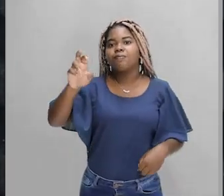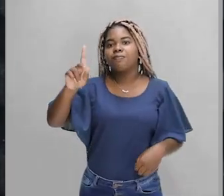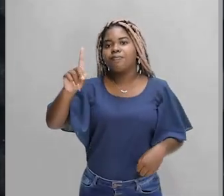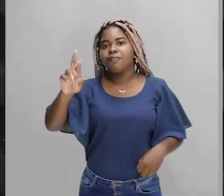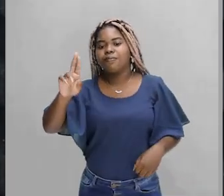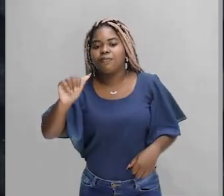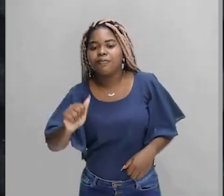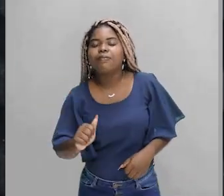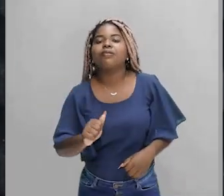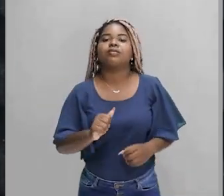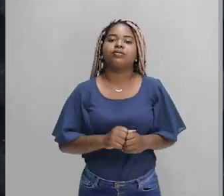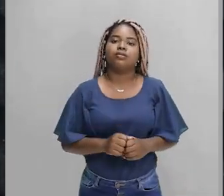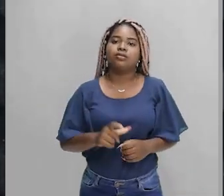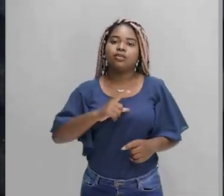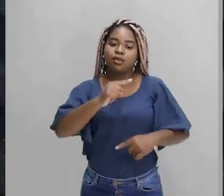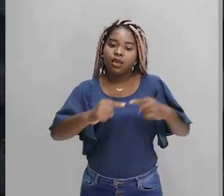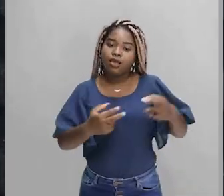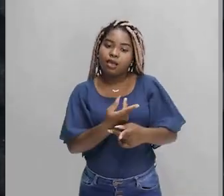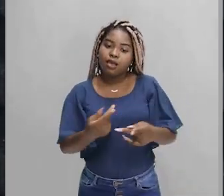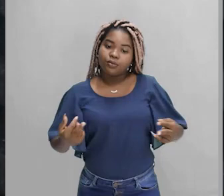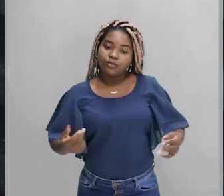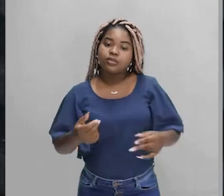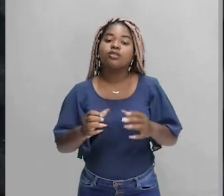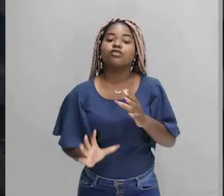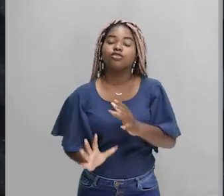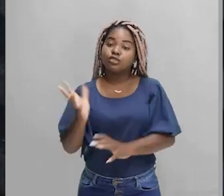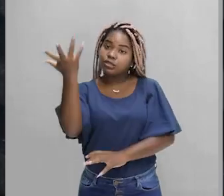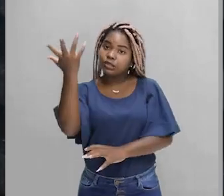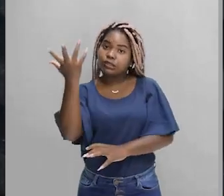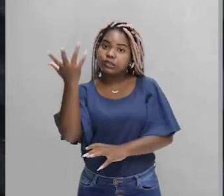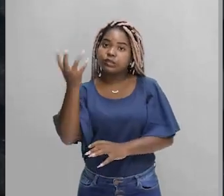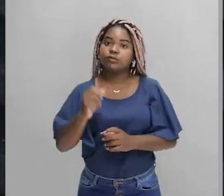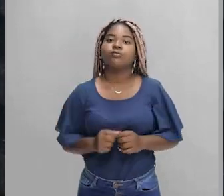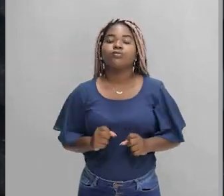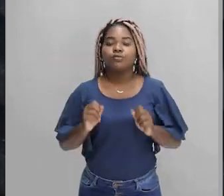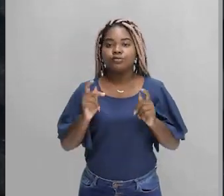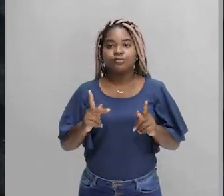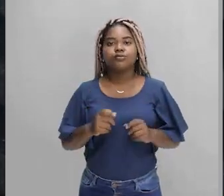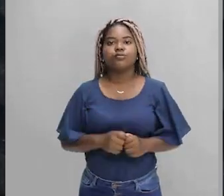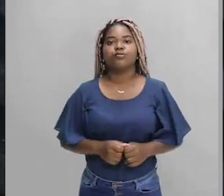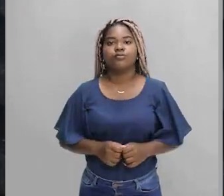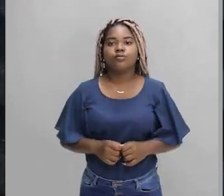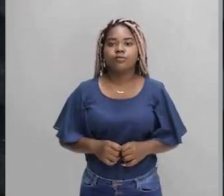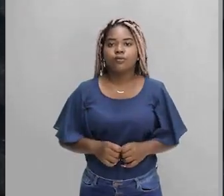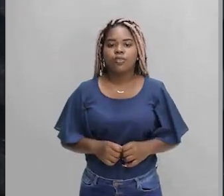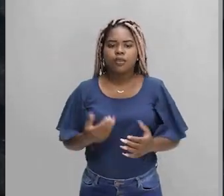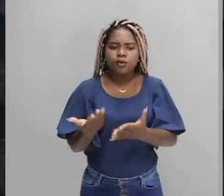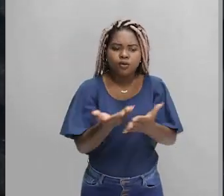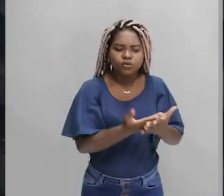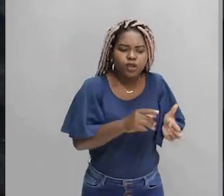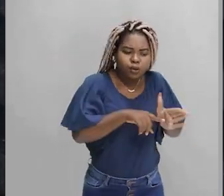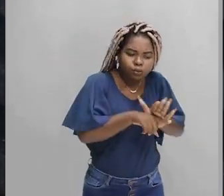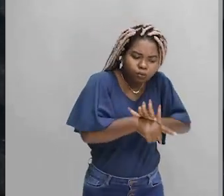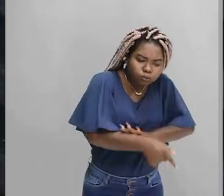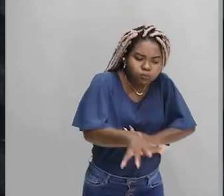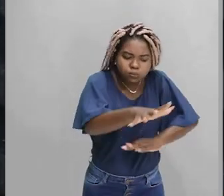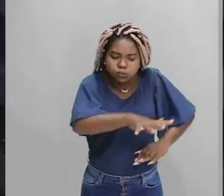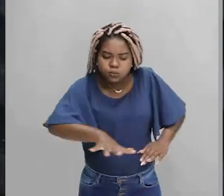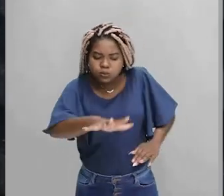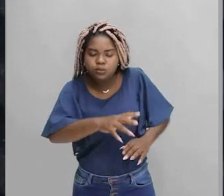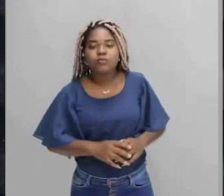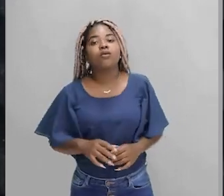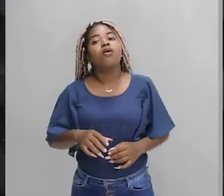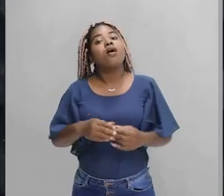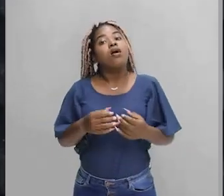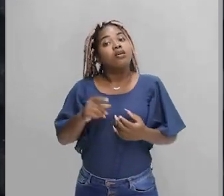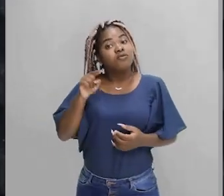de composição, tá? E a sua origem, o seu tempo, tá certo? De formação. Como a gente sabe, o nosso planeta se formou